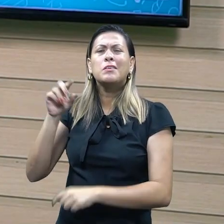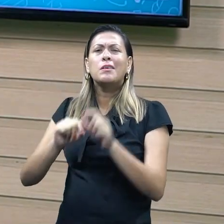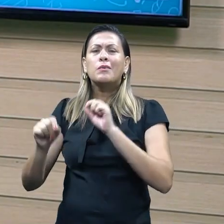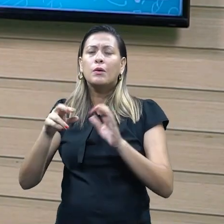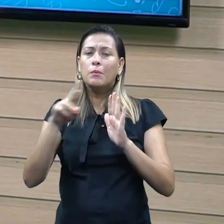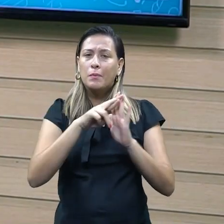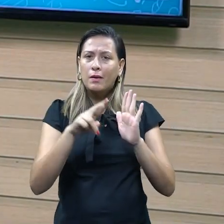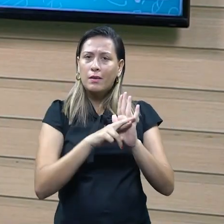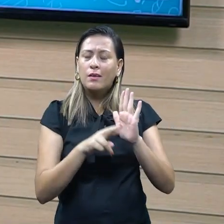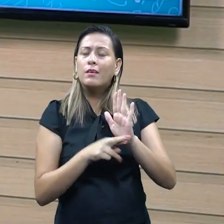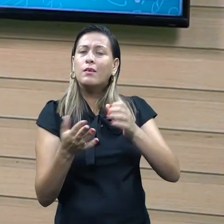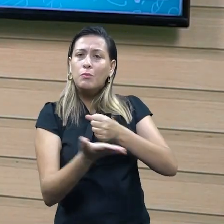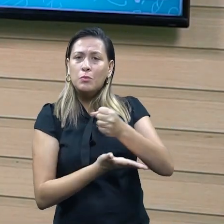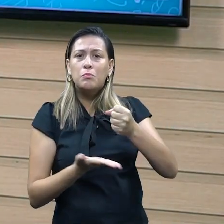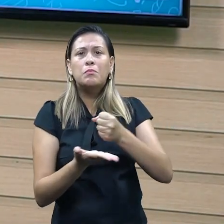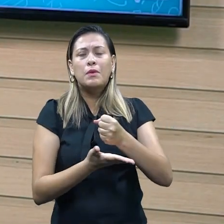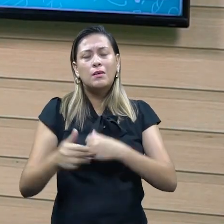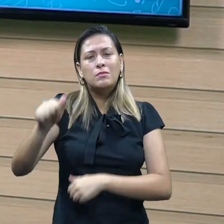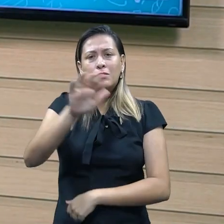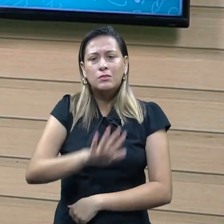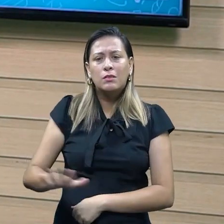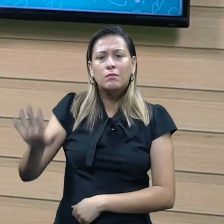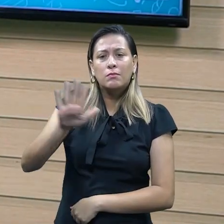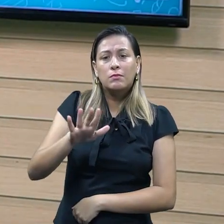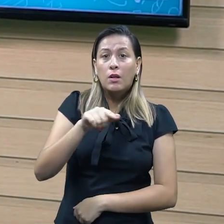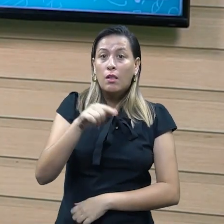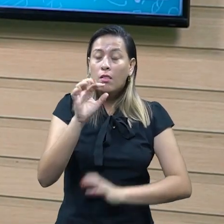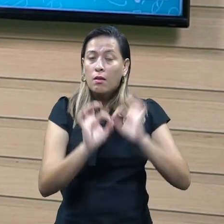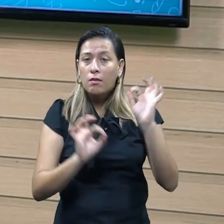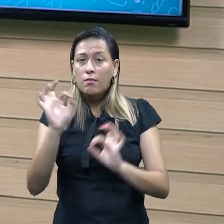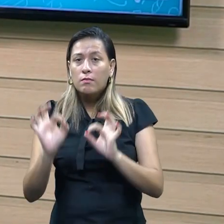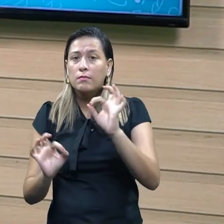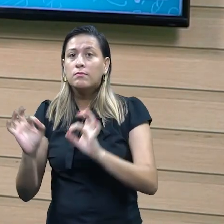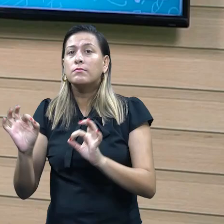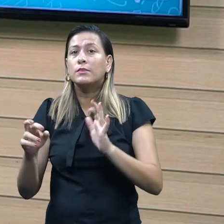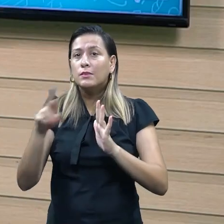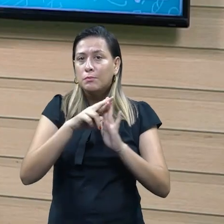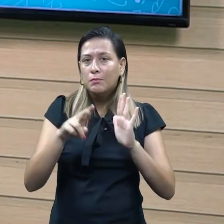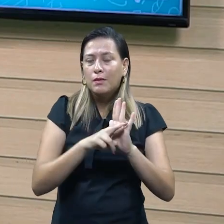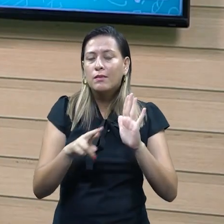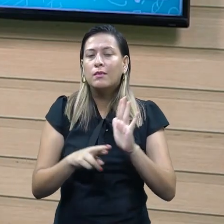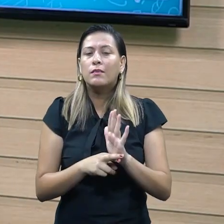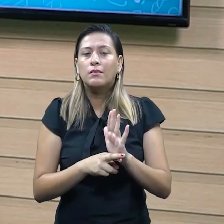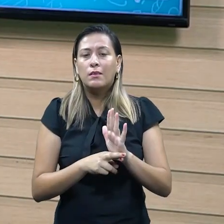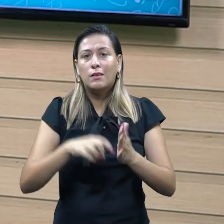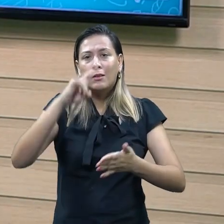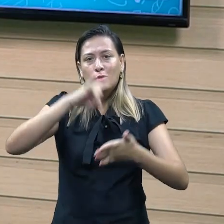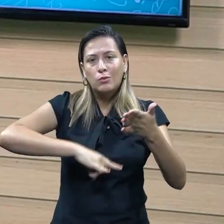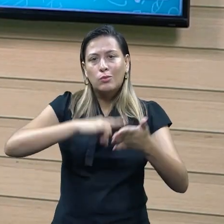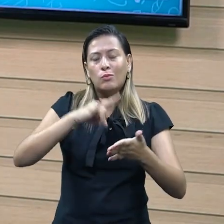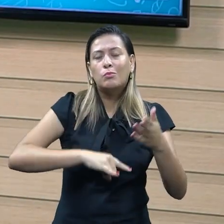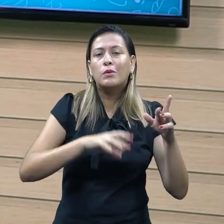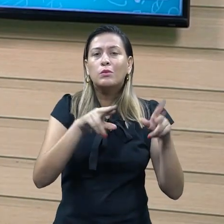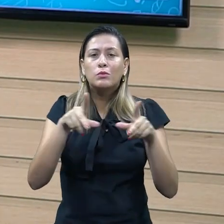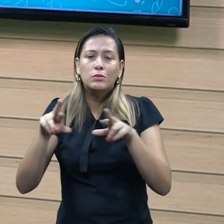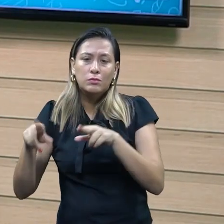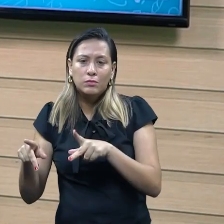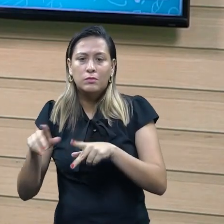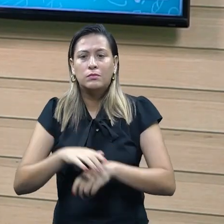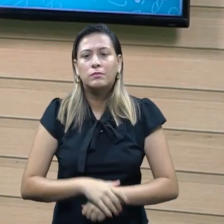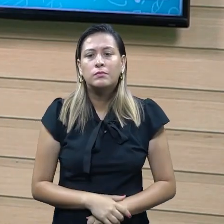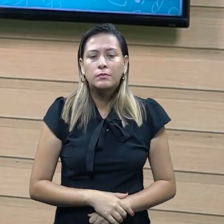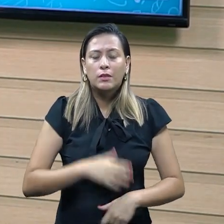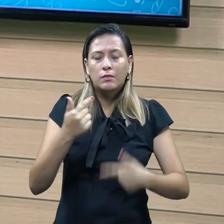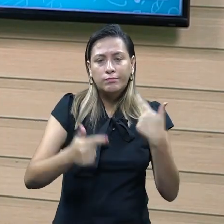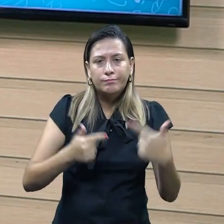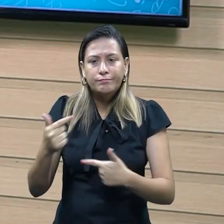regulamentadora de uma forma geral. Ela organiza, ela padroniza diferentes tipos de documentos, diferentes tipos de trabalho,